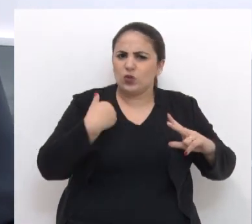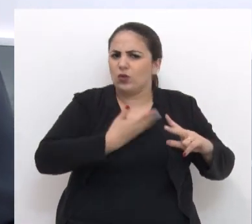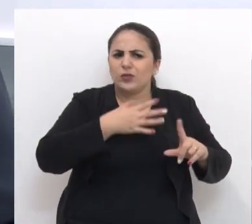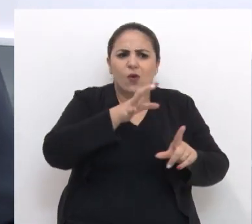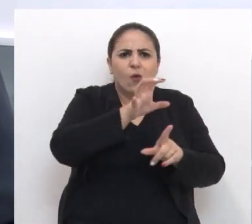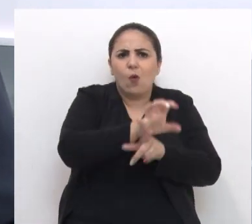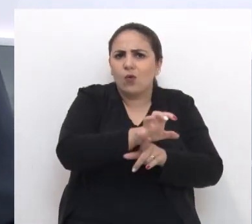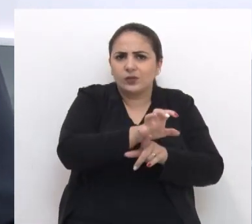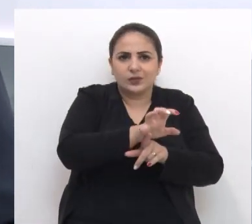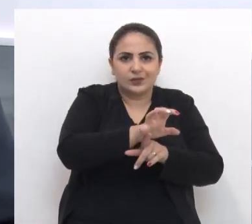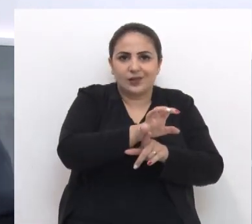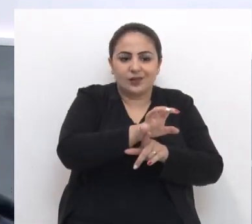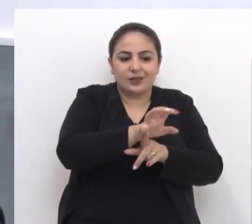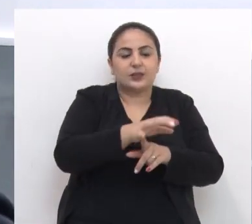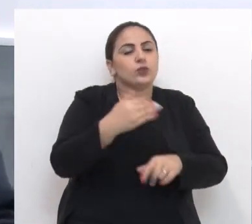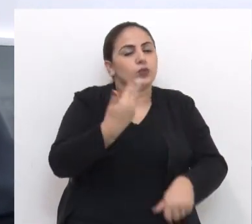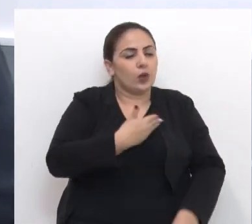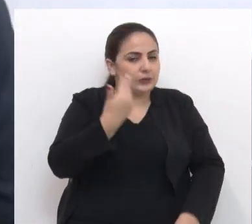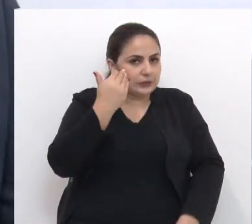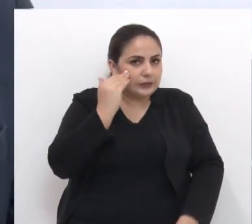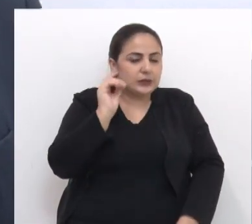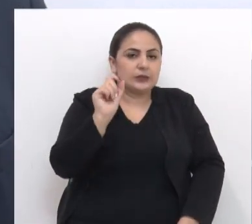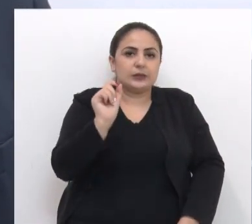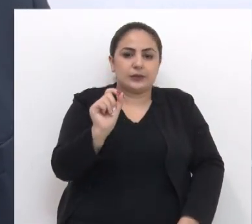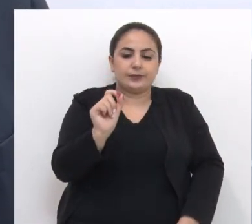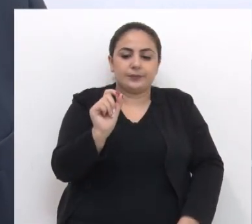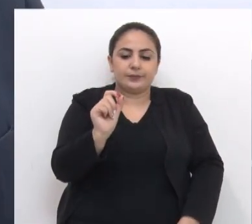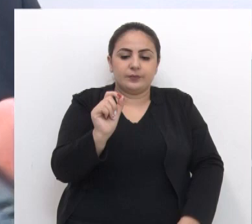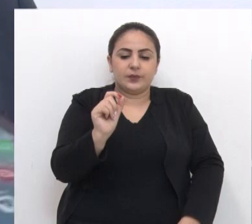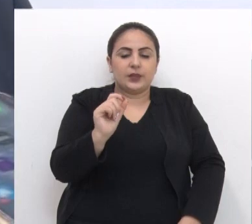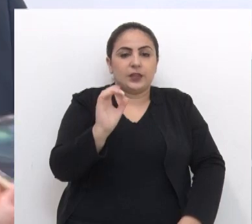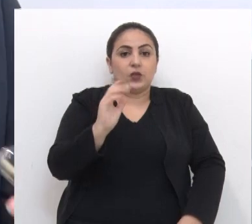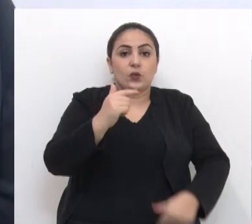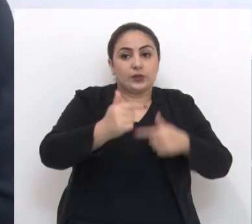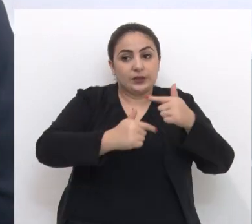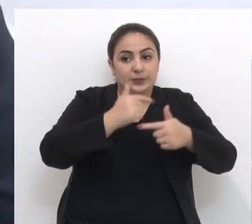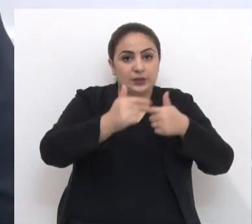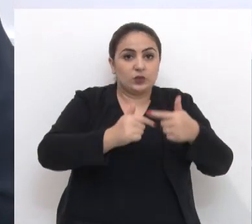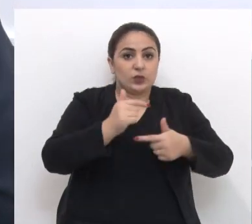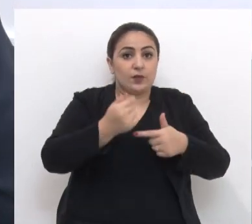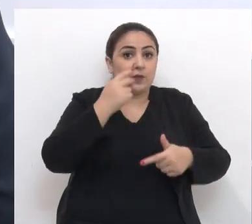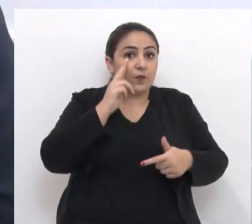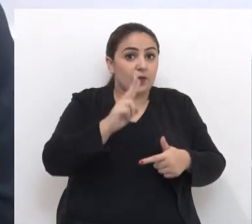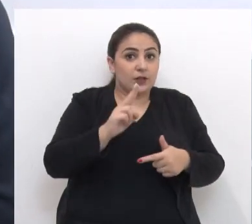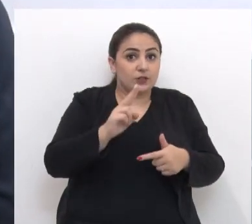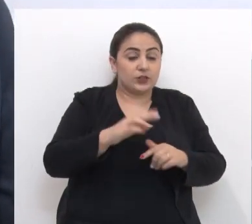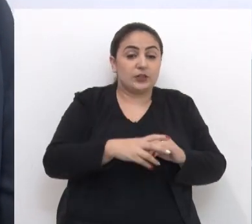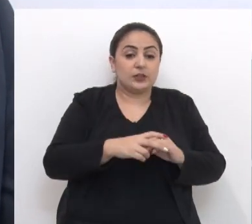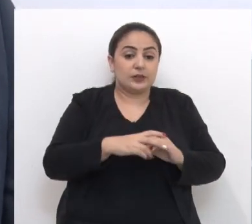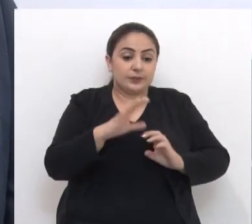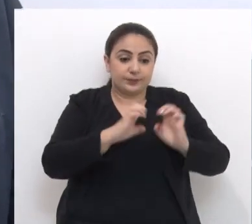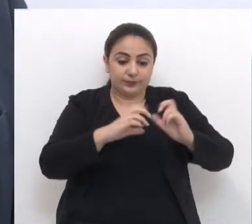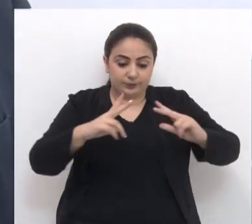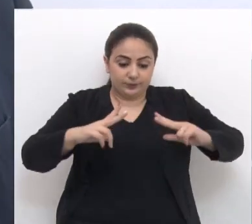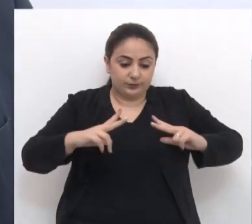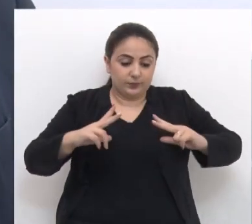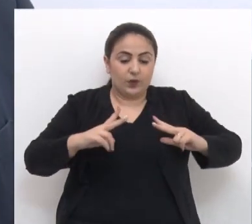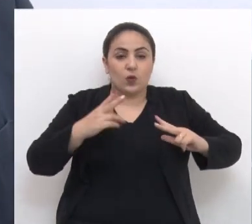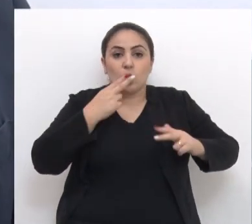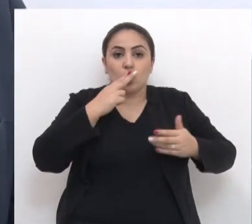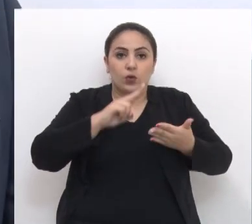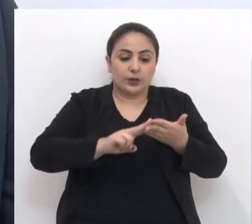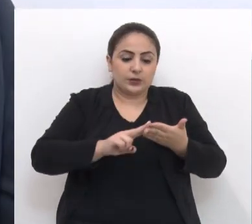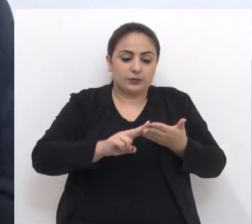contra a privatização, né? E entendemos também, por parte dos servidores, veja bem, a privatização